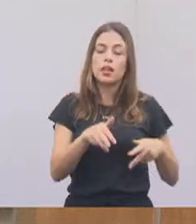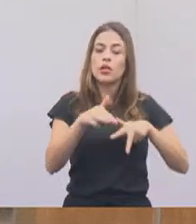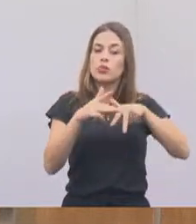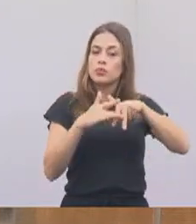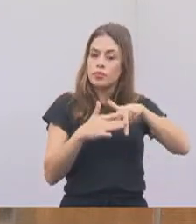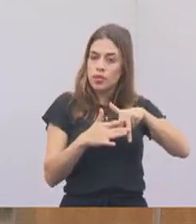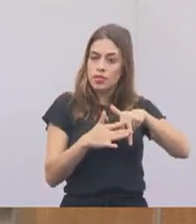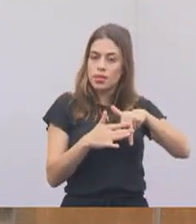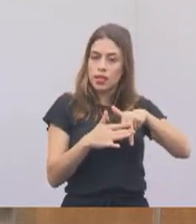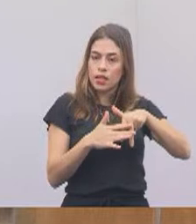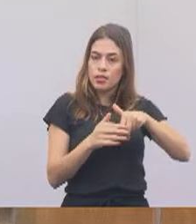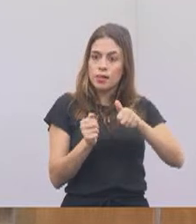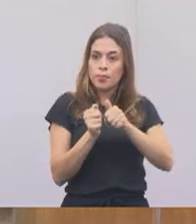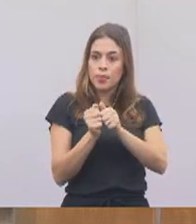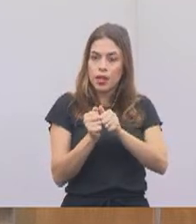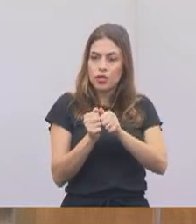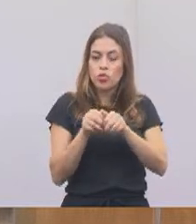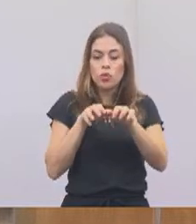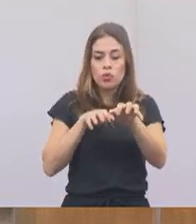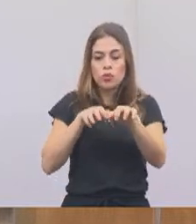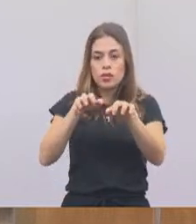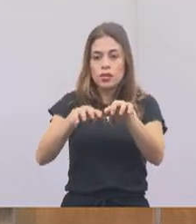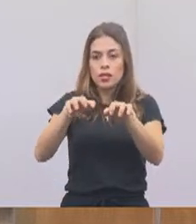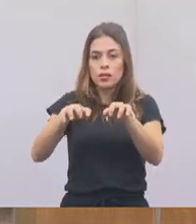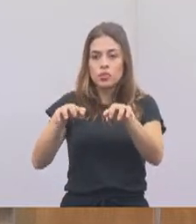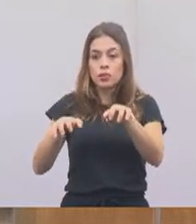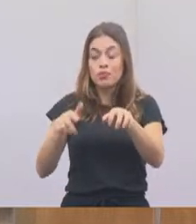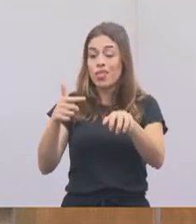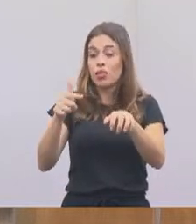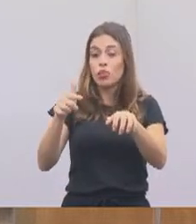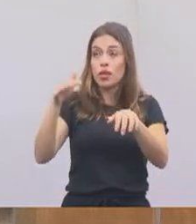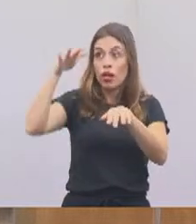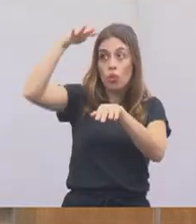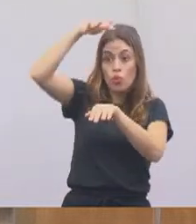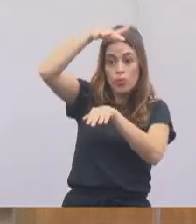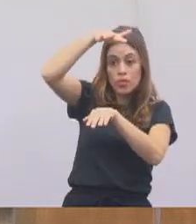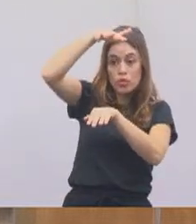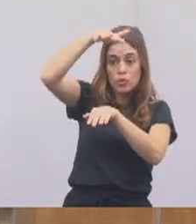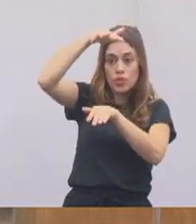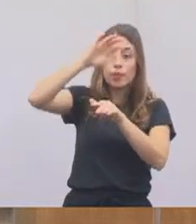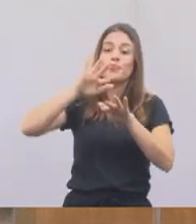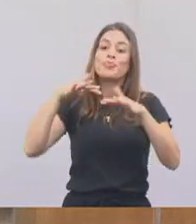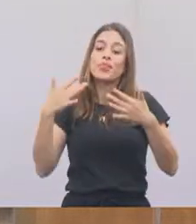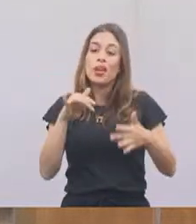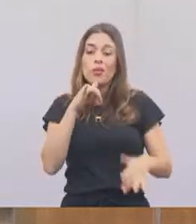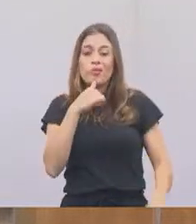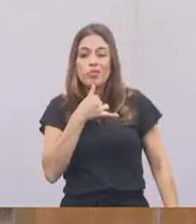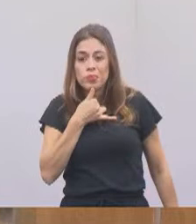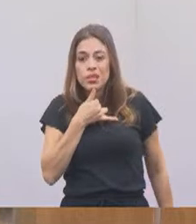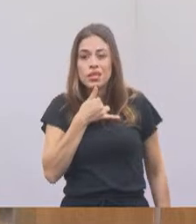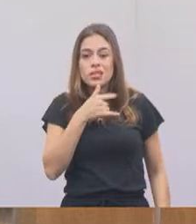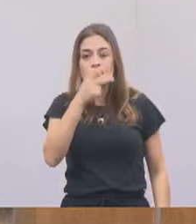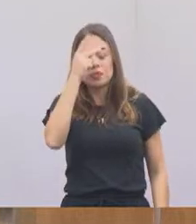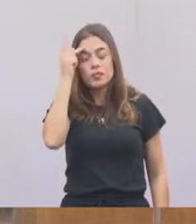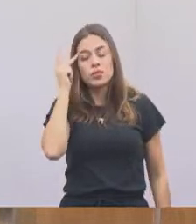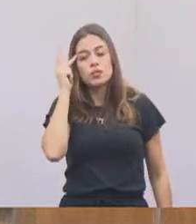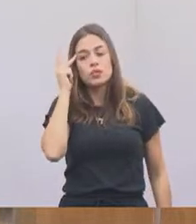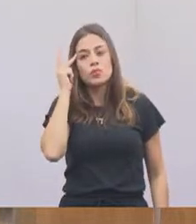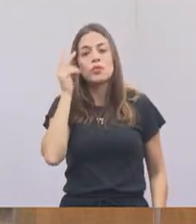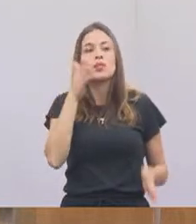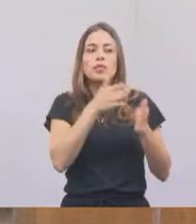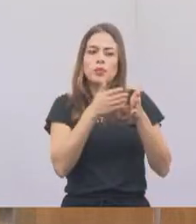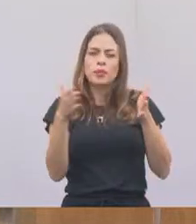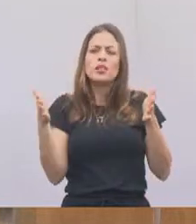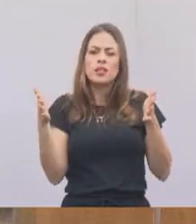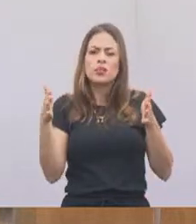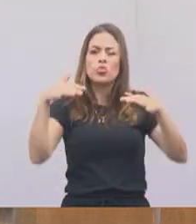pacientes ali próximo do estacionamento, não tem uma cobertura. Então, infelizmente, as pessoas acabam, nesse